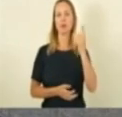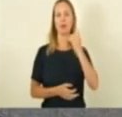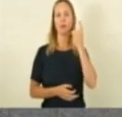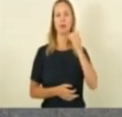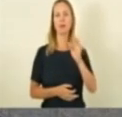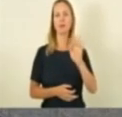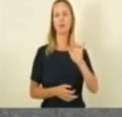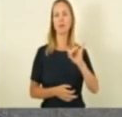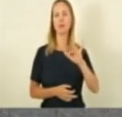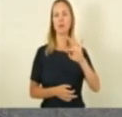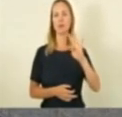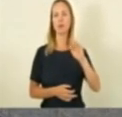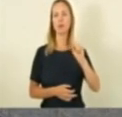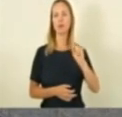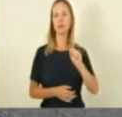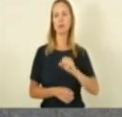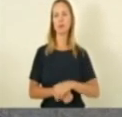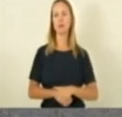Freitas.